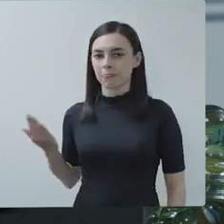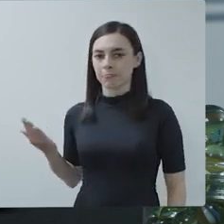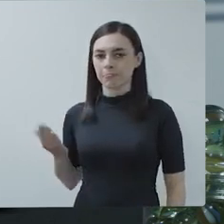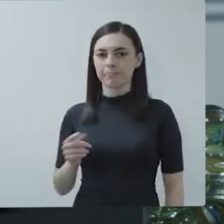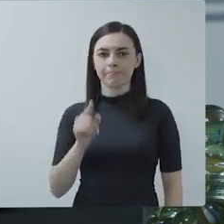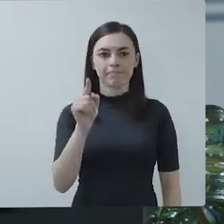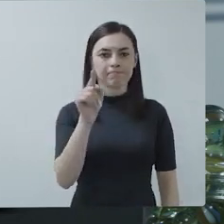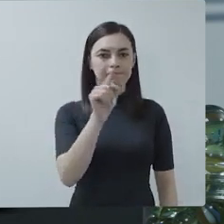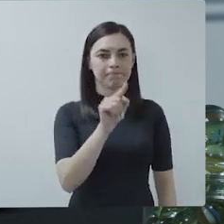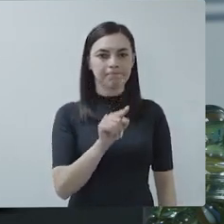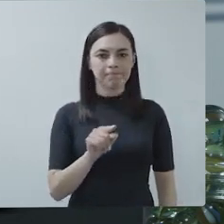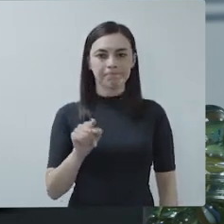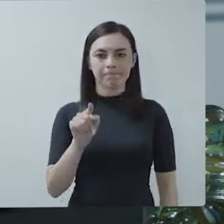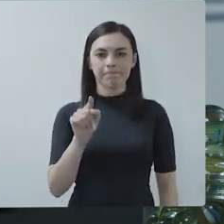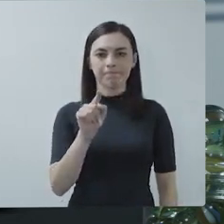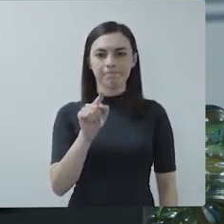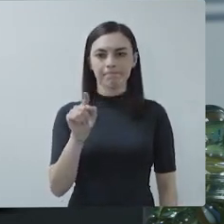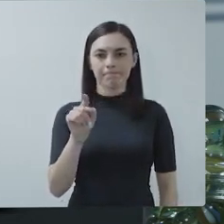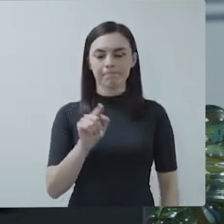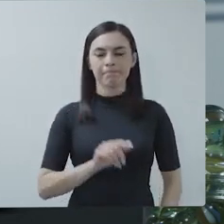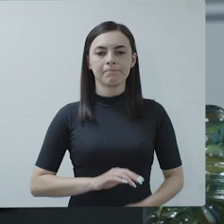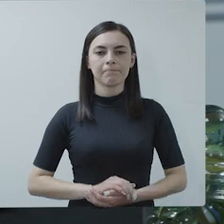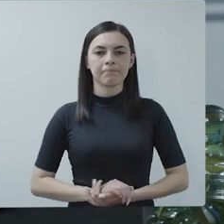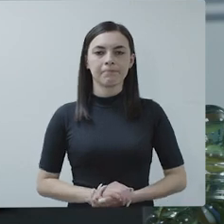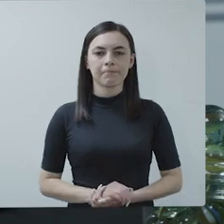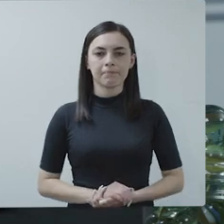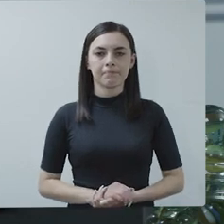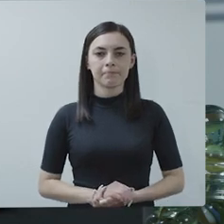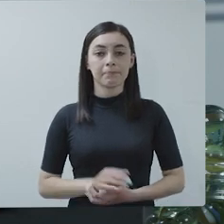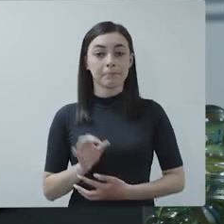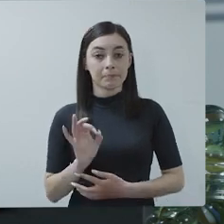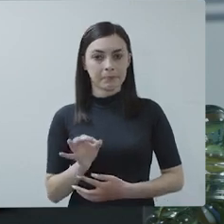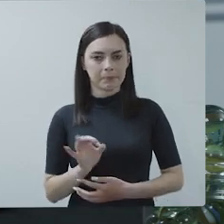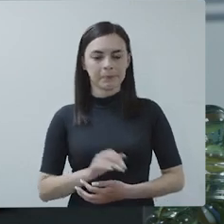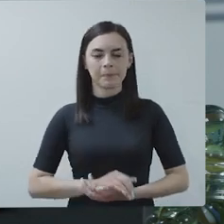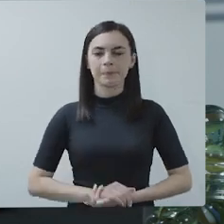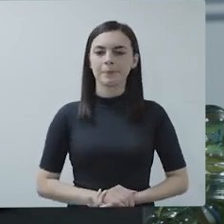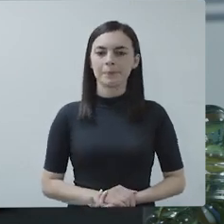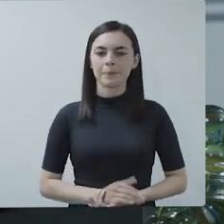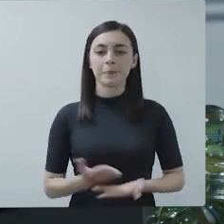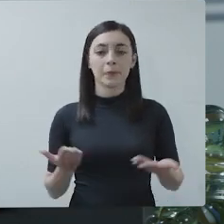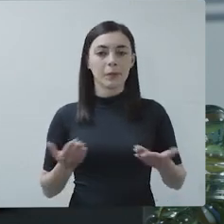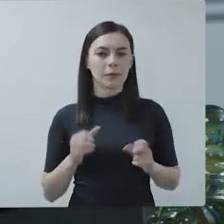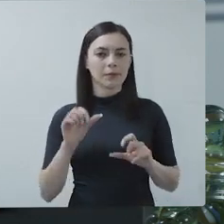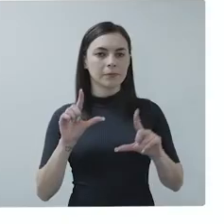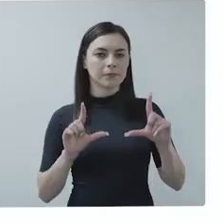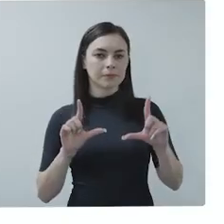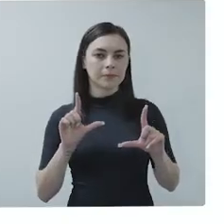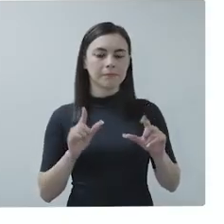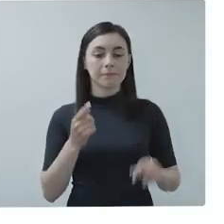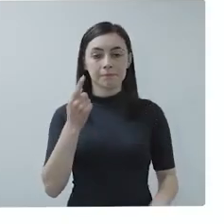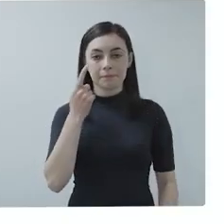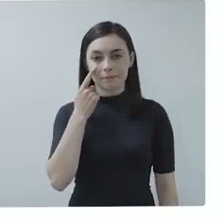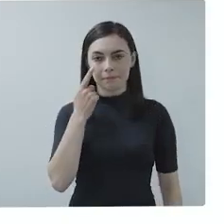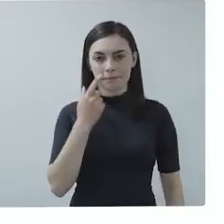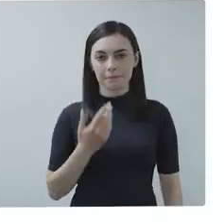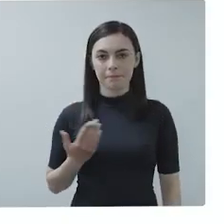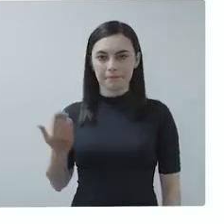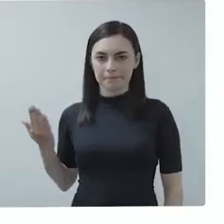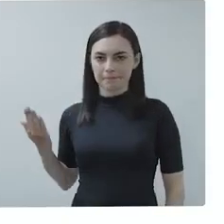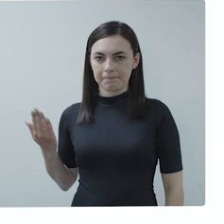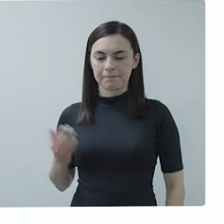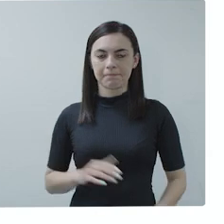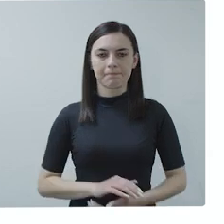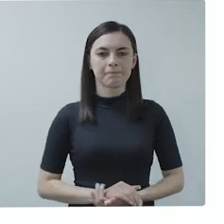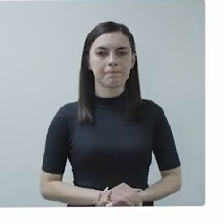Sobe e entra aqui para dentro. Certo? Então, vamos ver lá na tela. Faz a